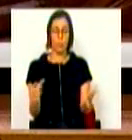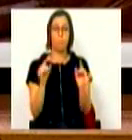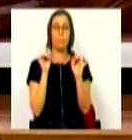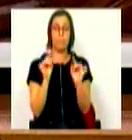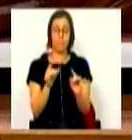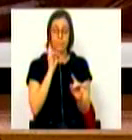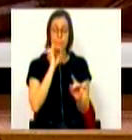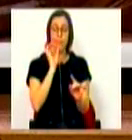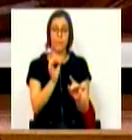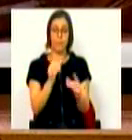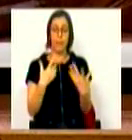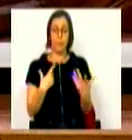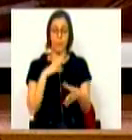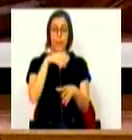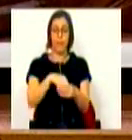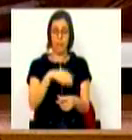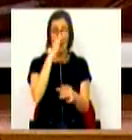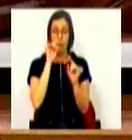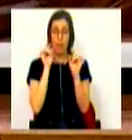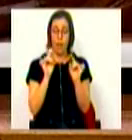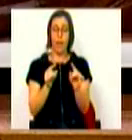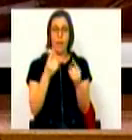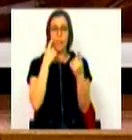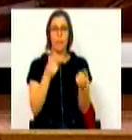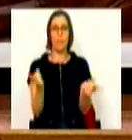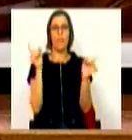isso que vale a pena estarmos no governo, é isso que uma